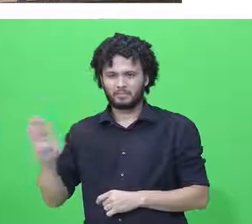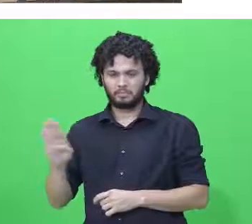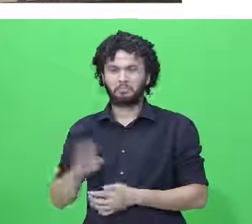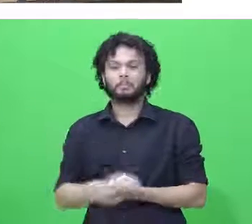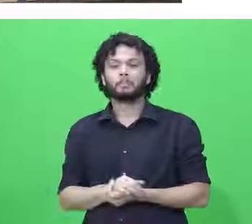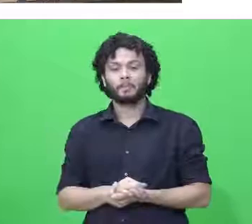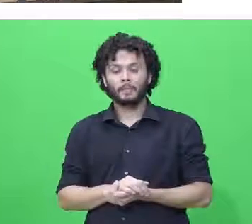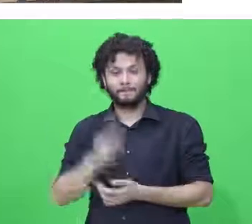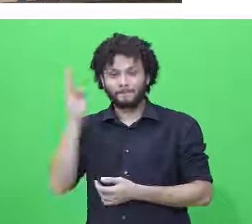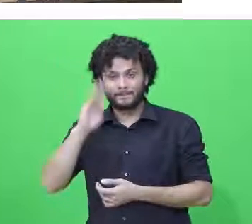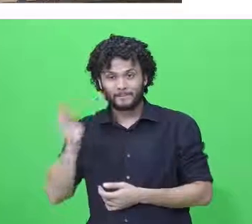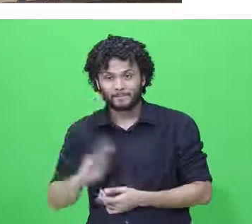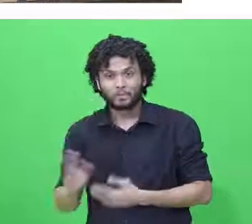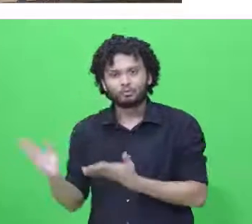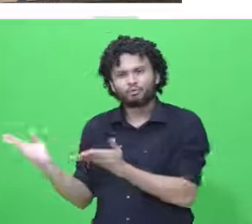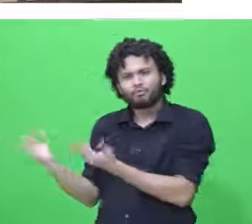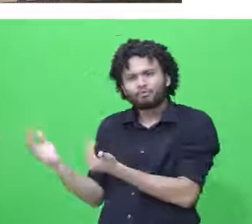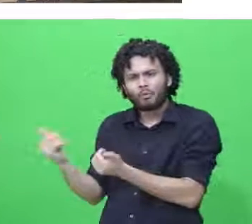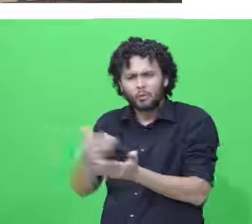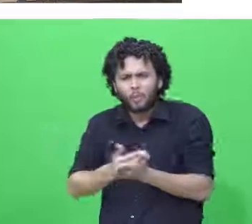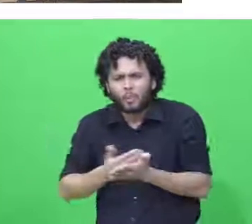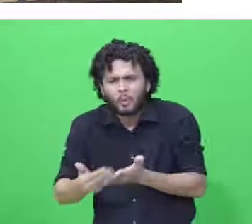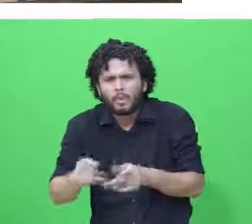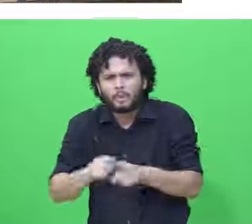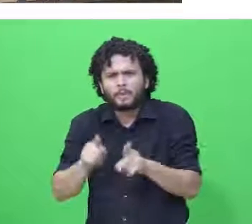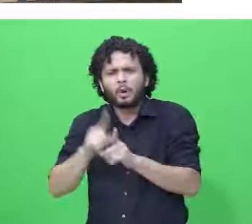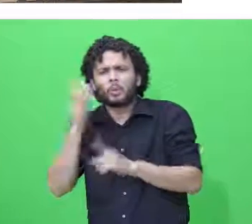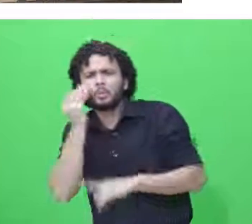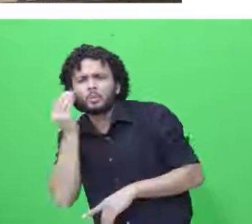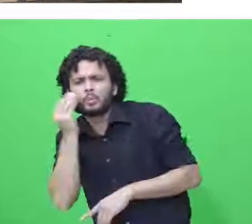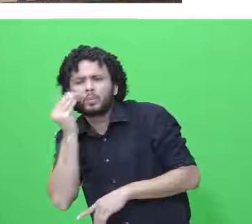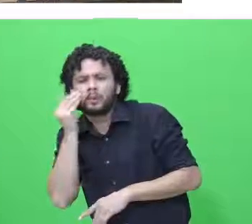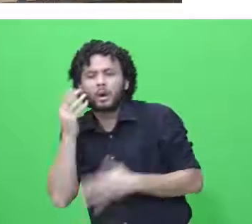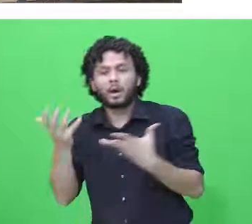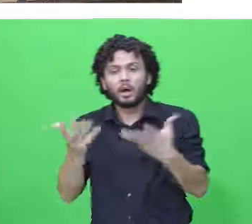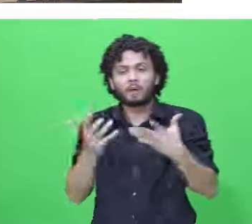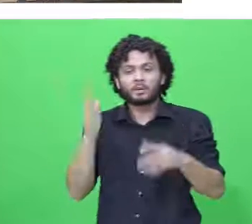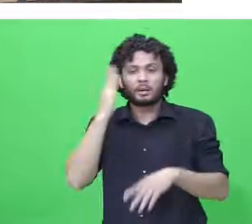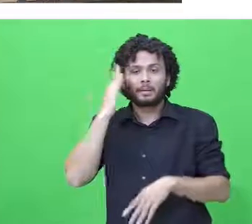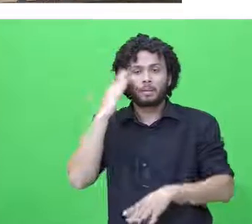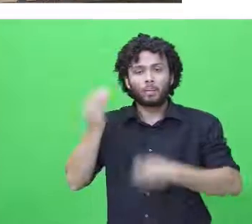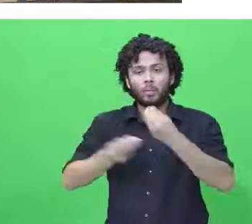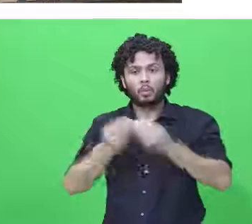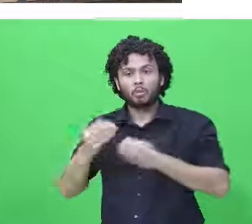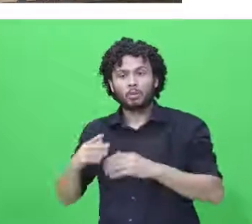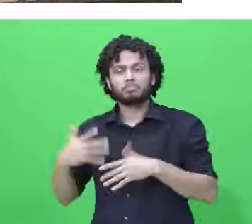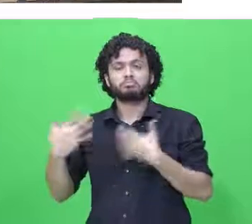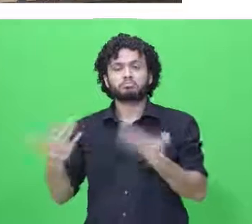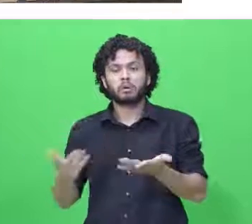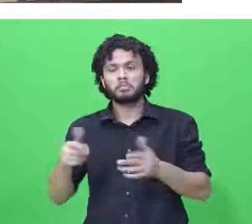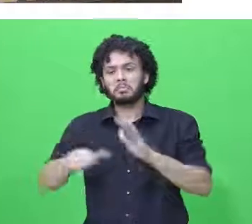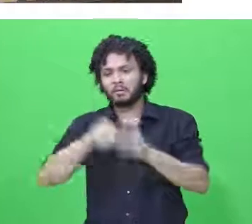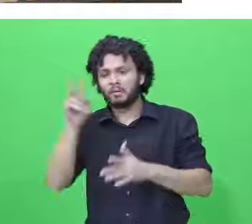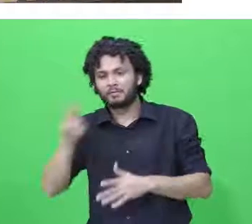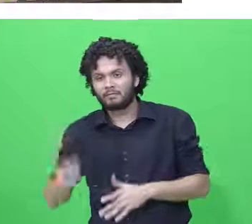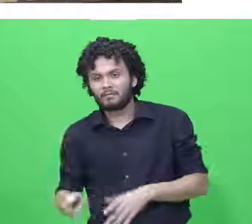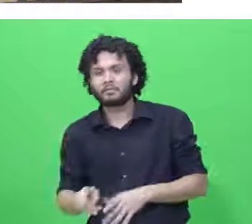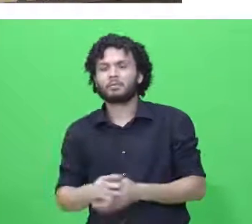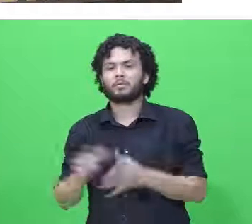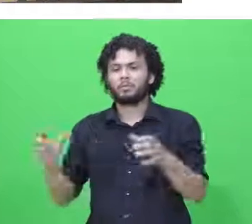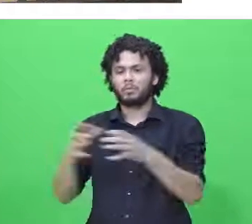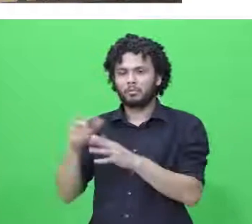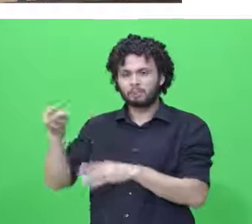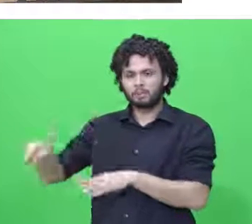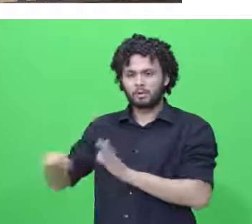Então jovens também vão começar teoricamente a tentar, né, a entrar então fazer essa frente integralista brasileira. E no último